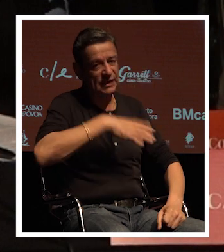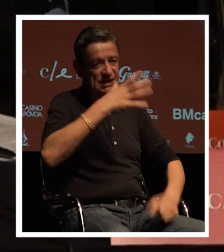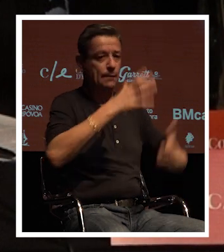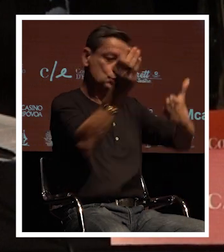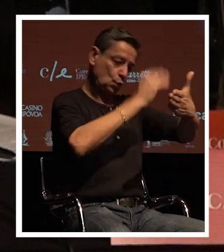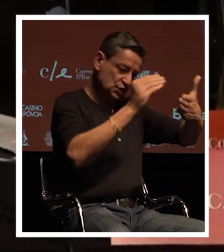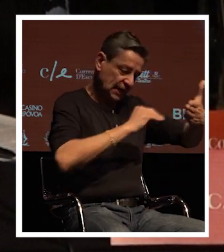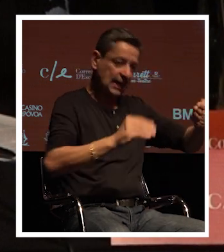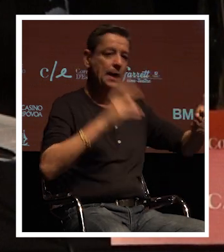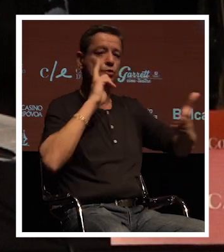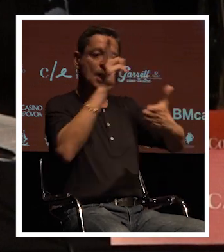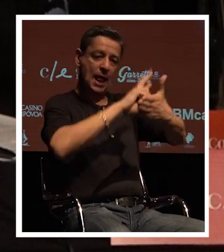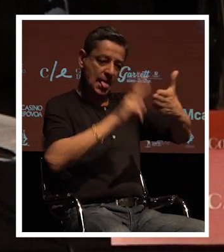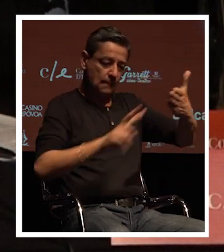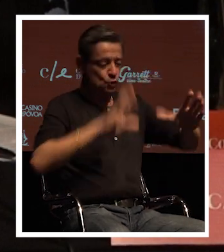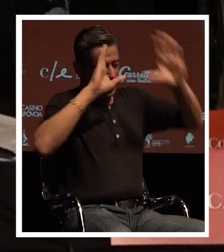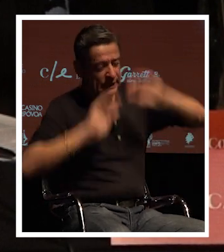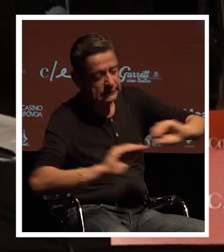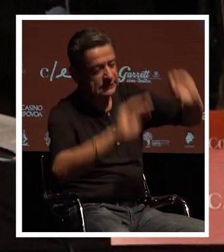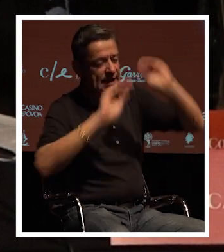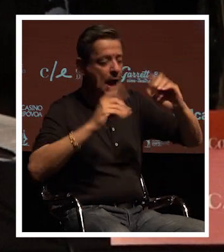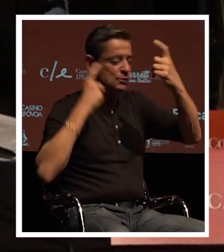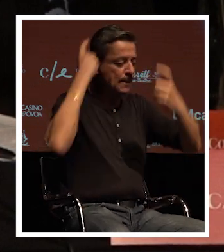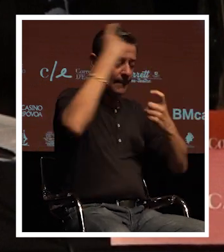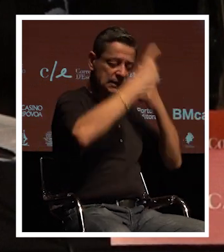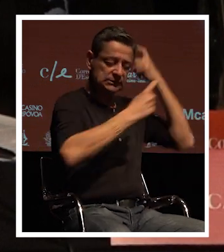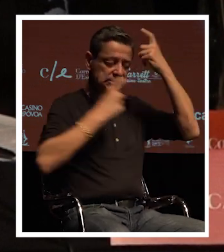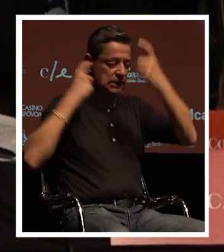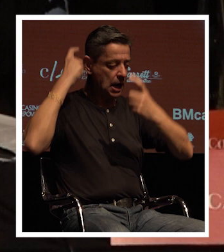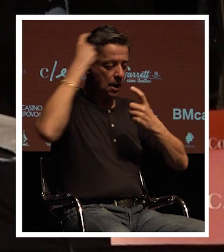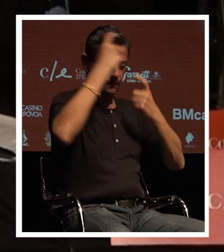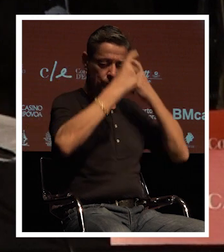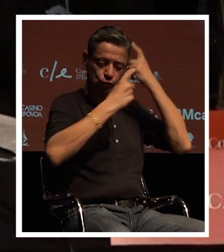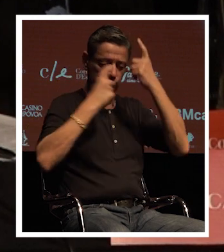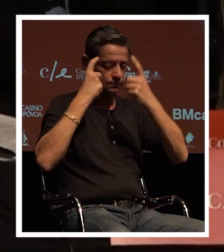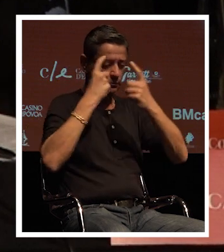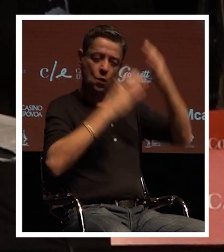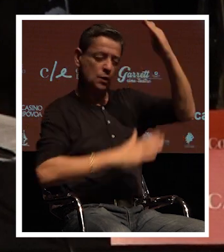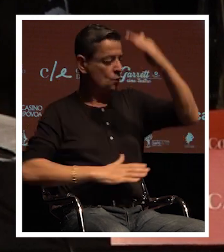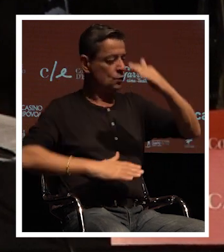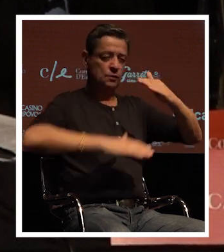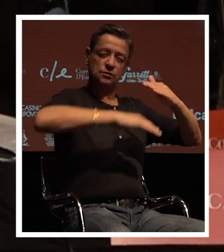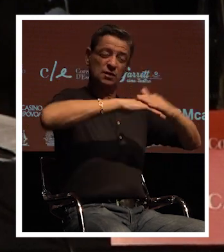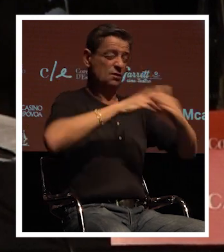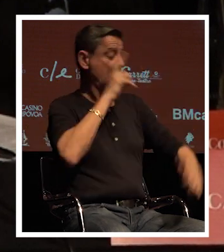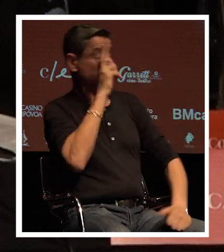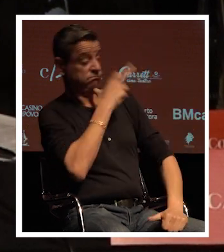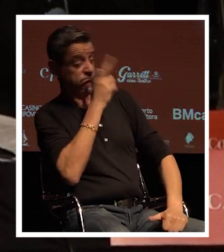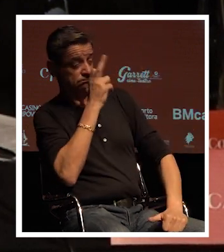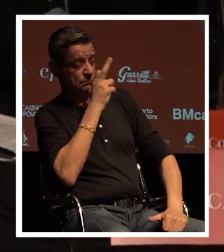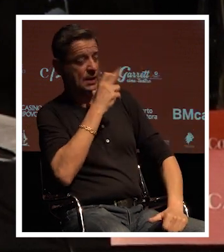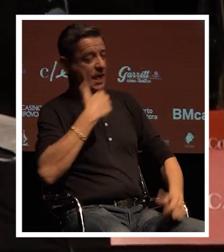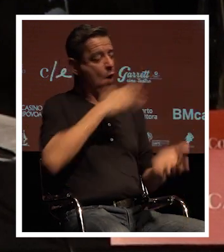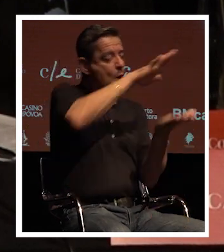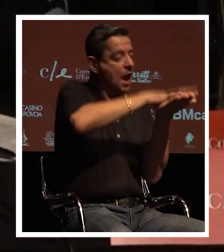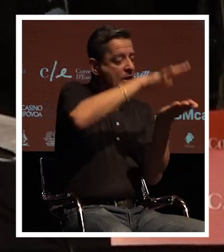escrevemos Lemos ensinamos pensamos os seus excessos roçam o ridículo sou